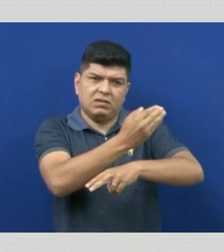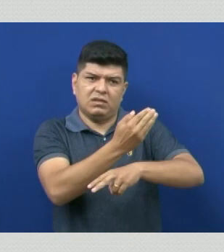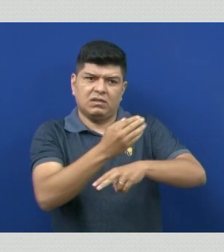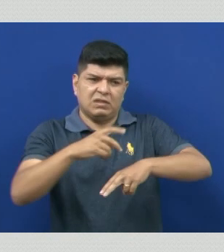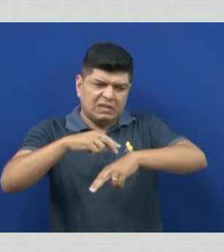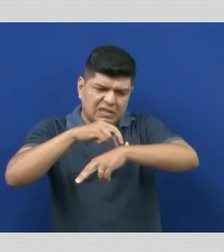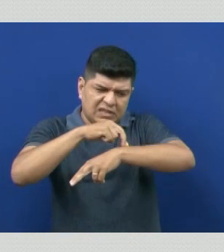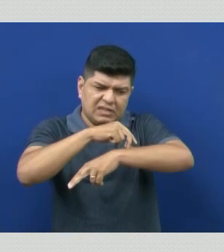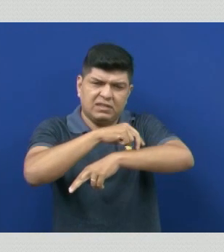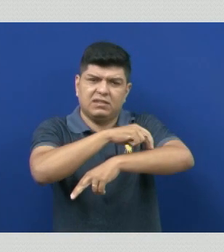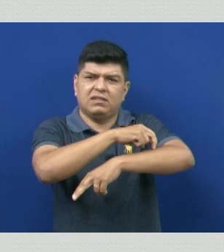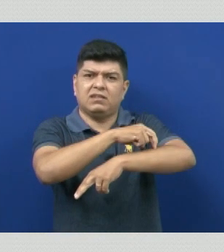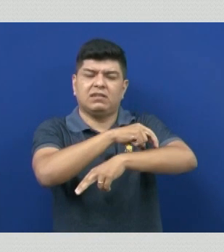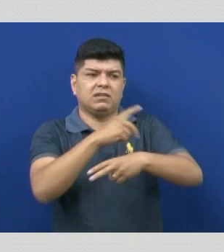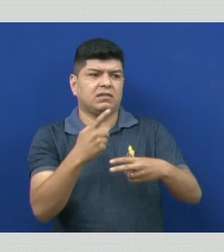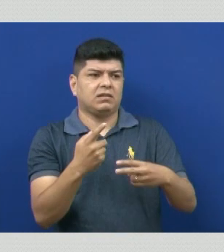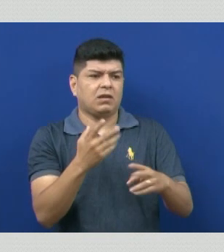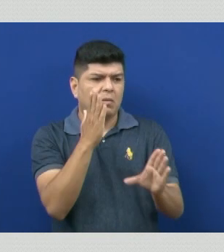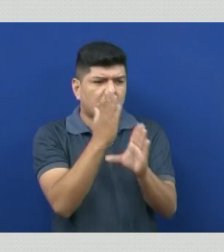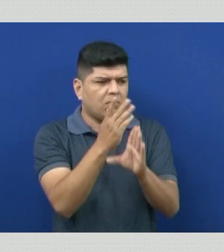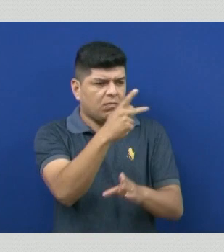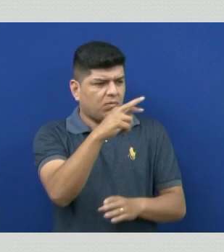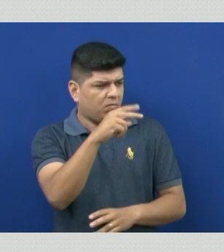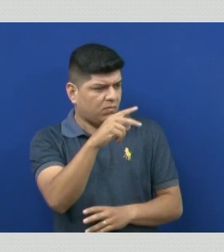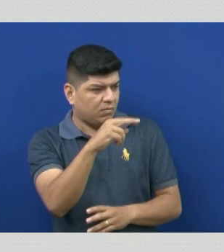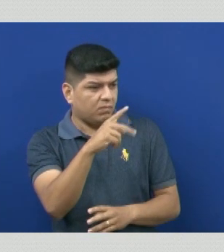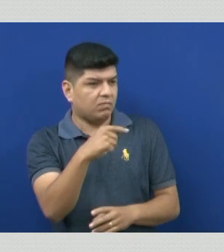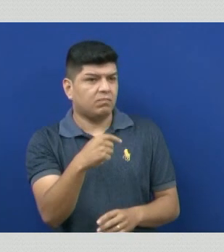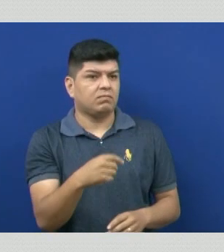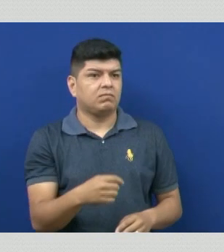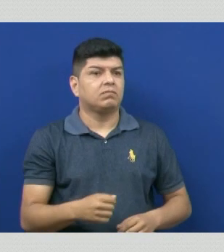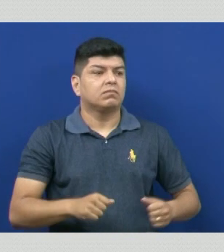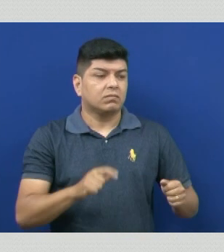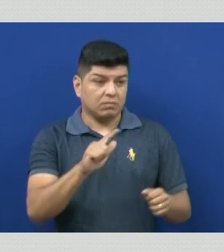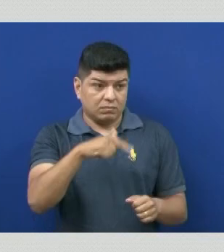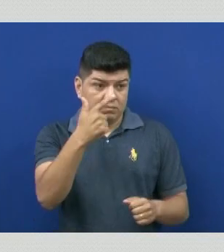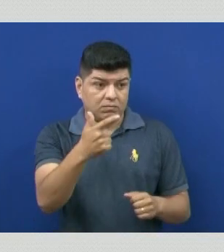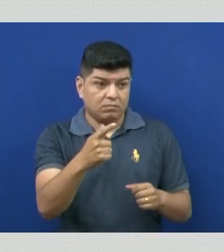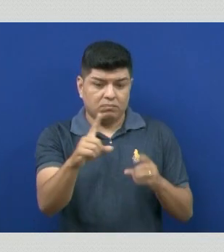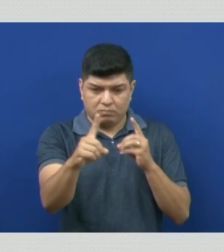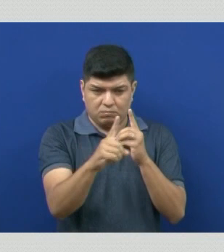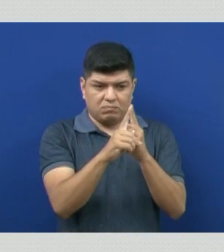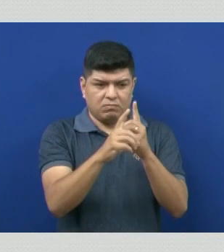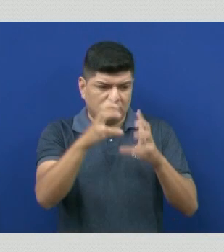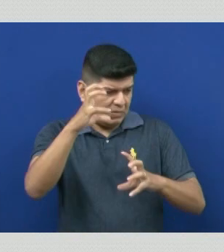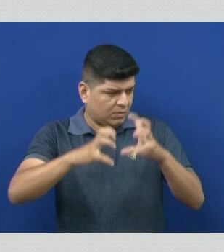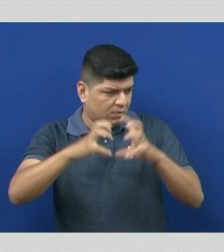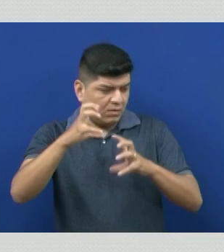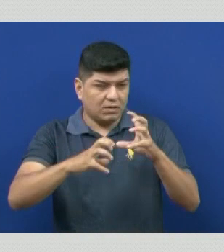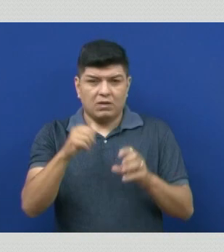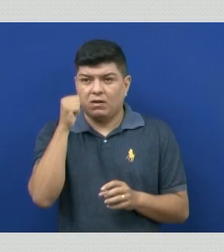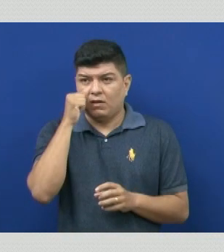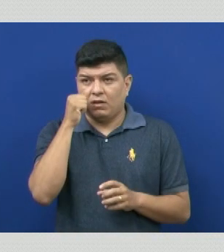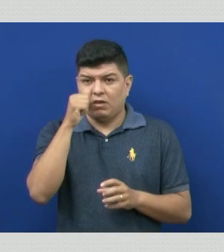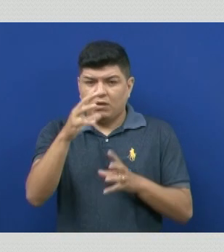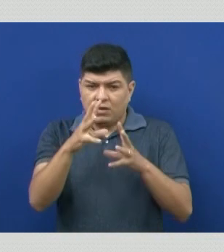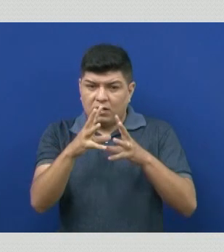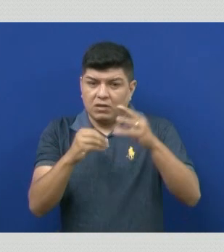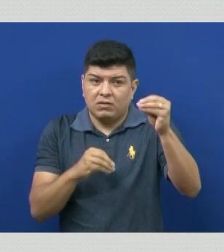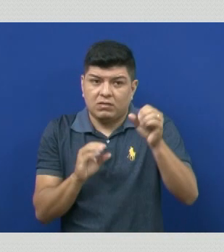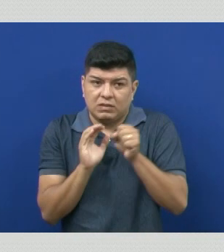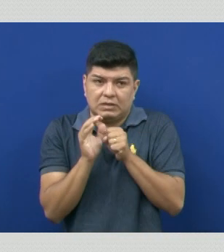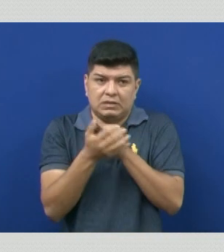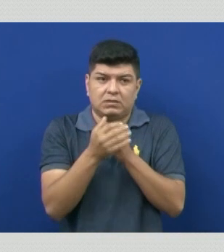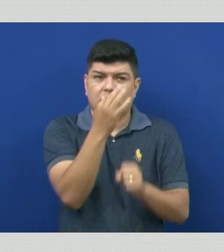vejo! Tudo isso foi por causa da tua irmã? Ela me pagará." E correu para bater na jovem. A pobre menina fugiu e foi esconder-se